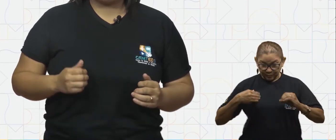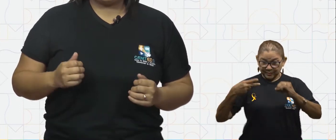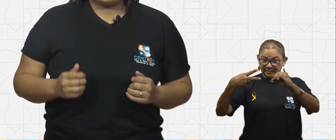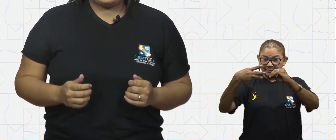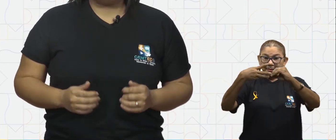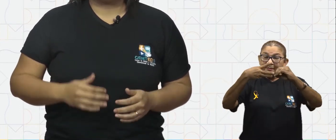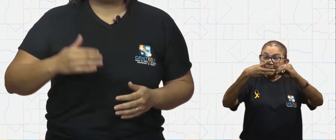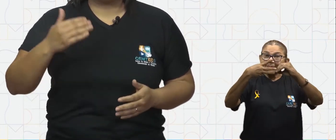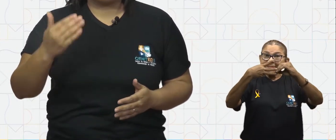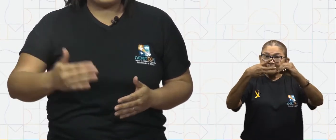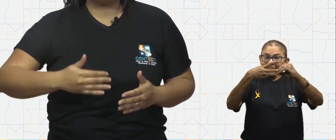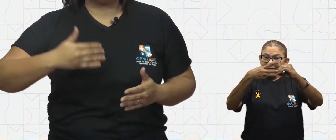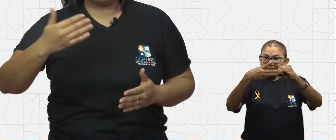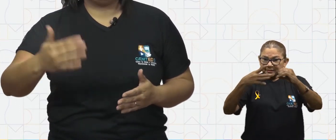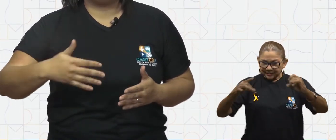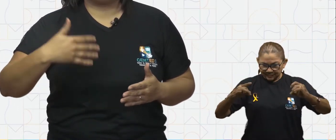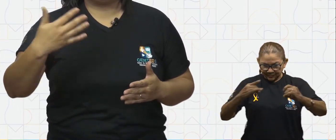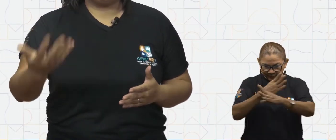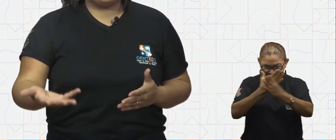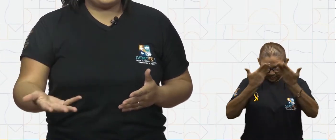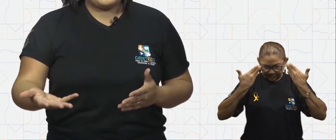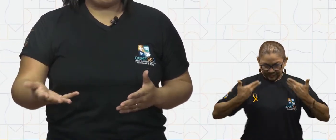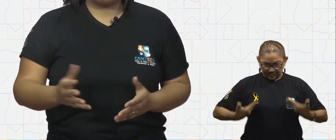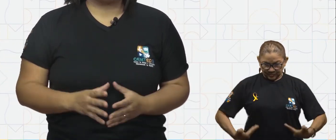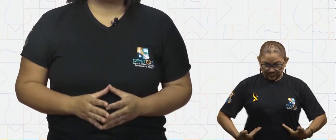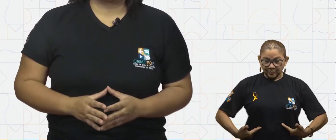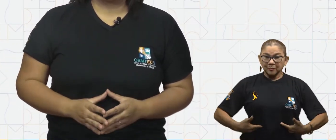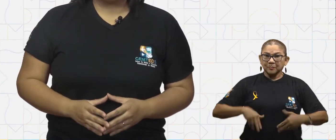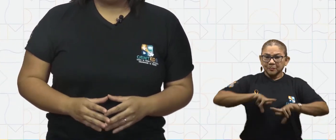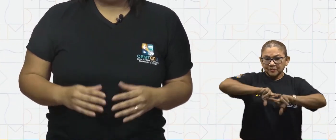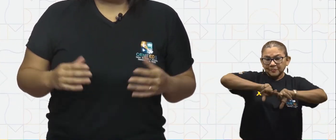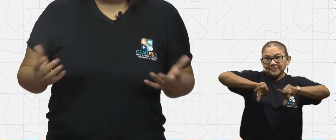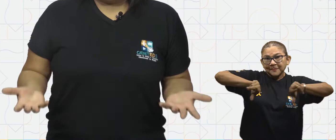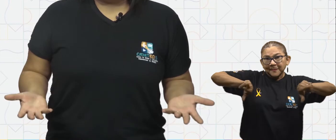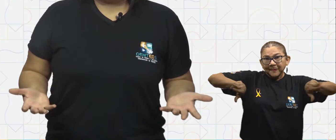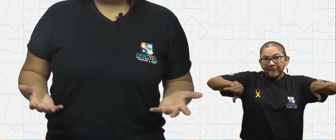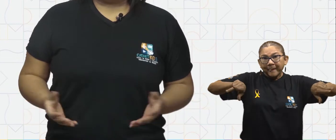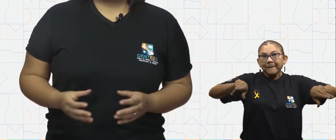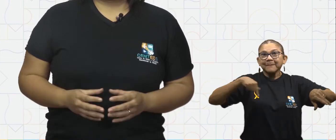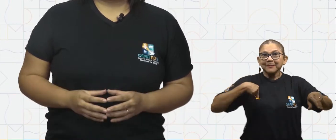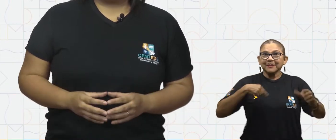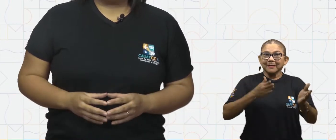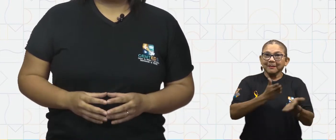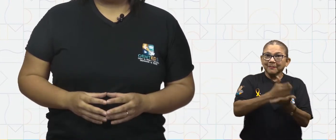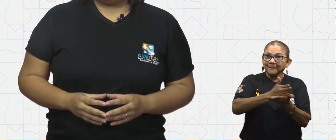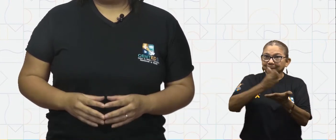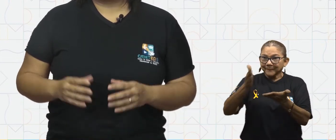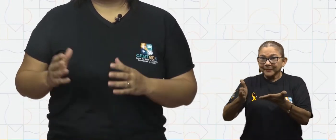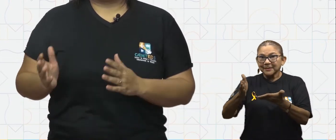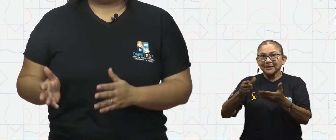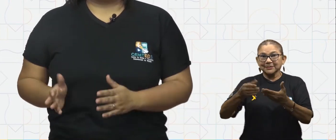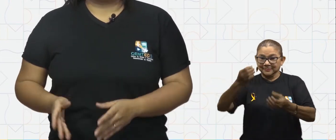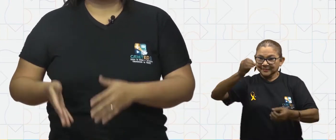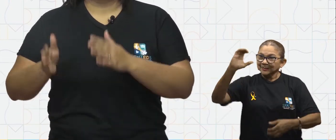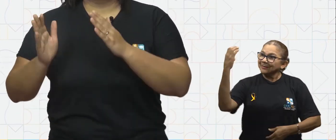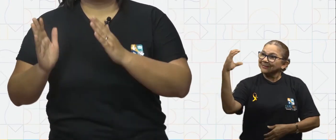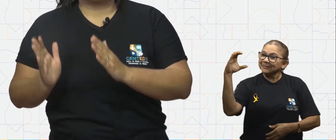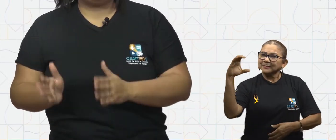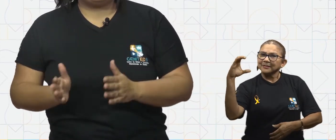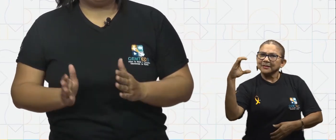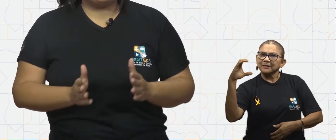os operários que fazem a indústria funcionar. A parte da ciência que estuda as células é chamada